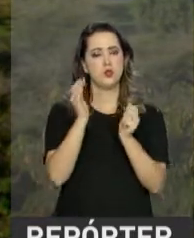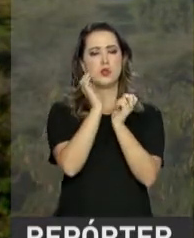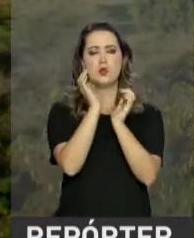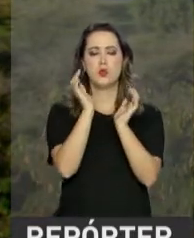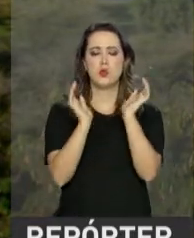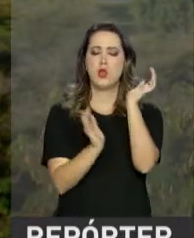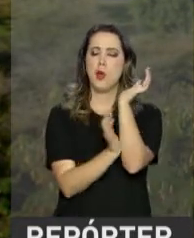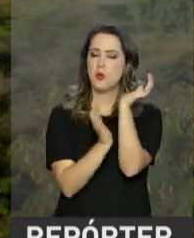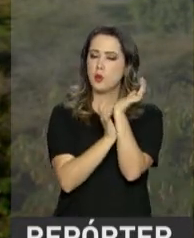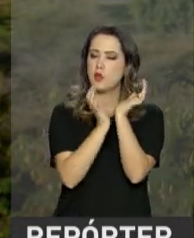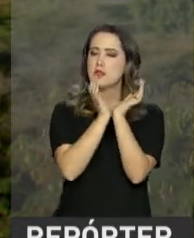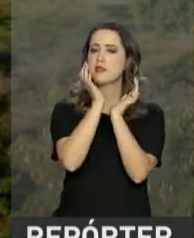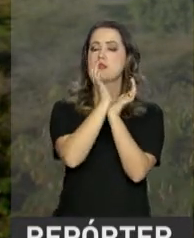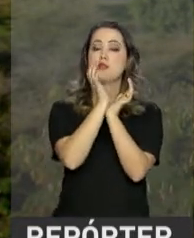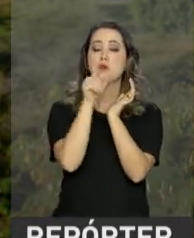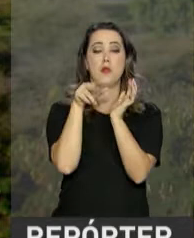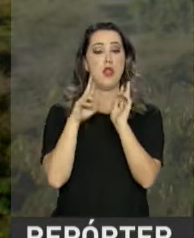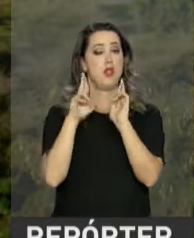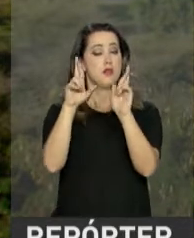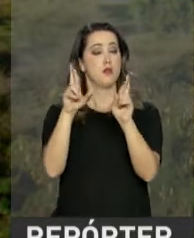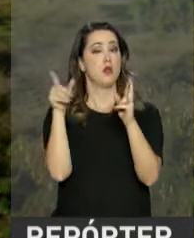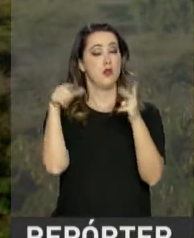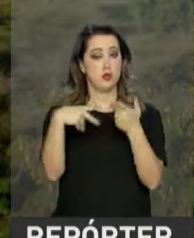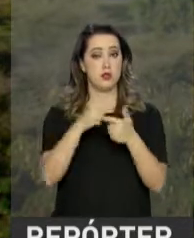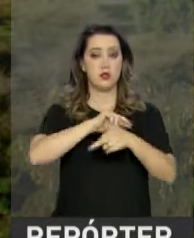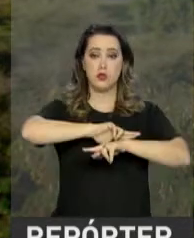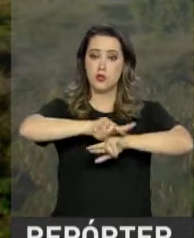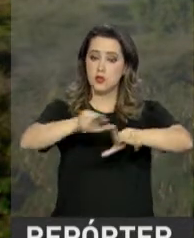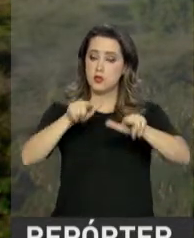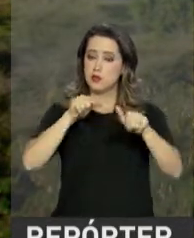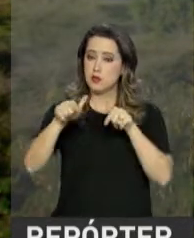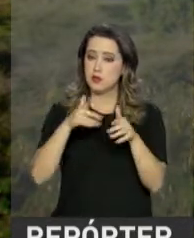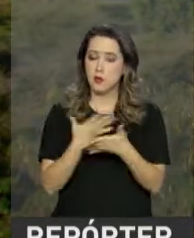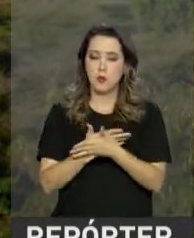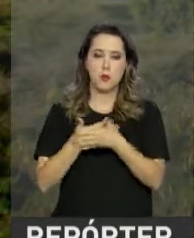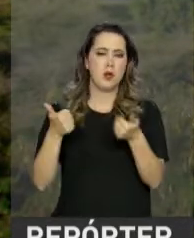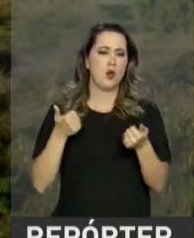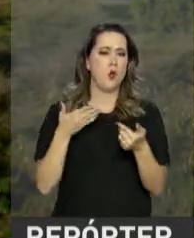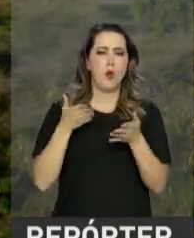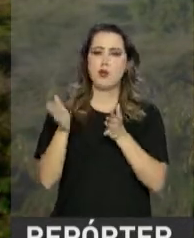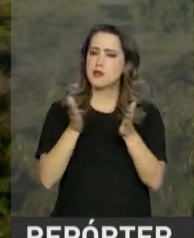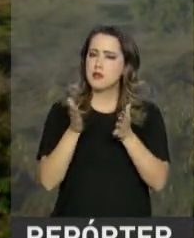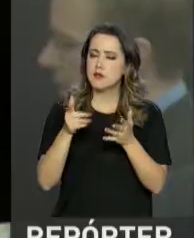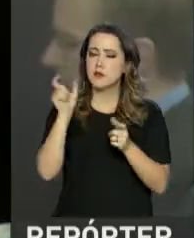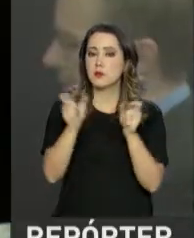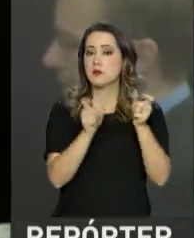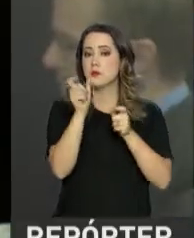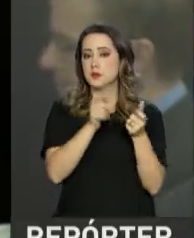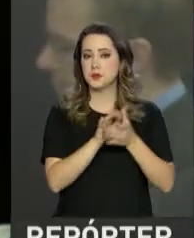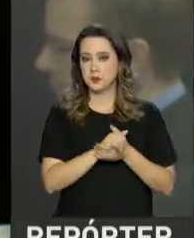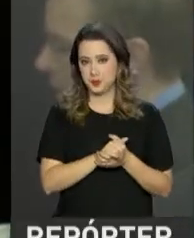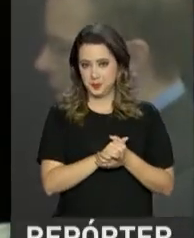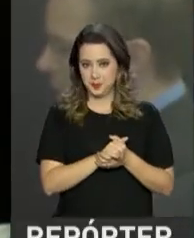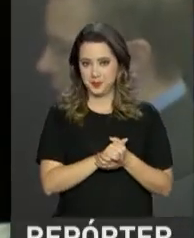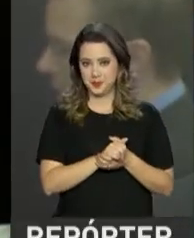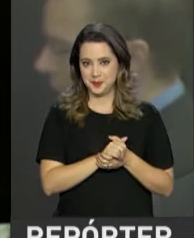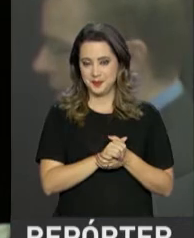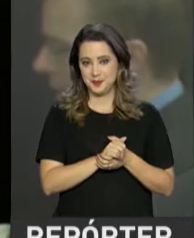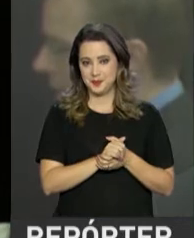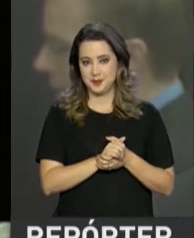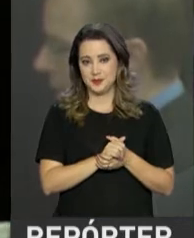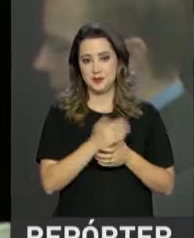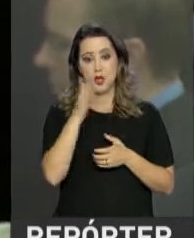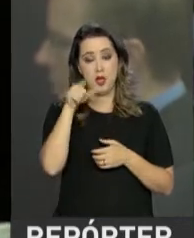a expectativa é que os serviços essenciais que quem ainda mais acessíveis à população e isso é bom para o governo